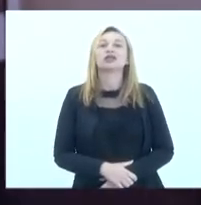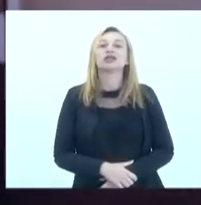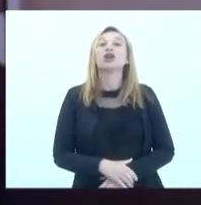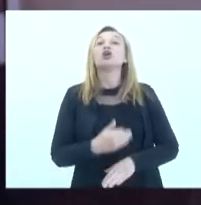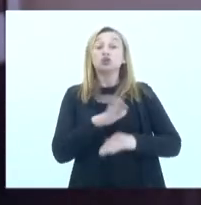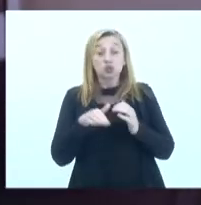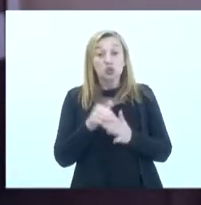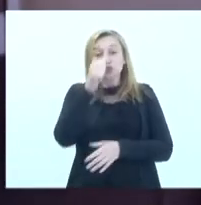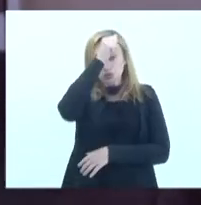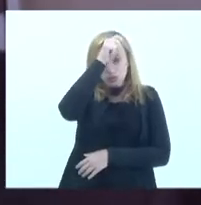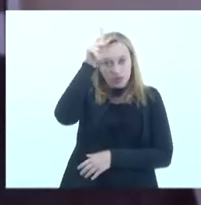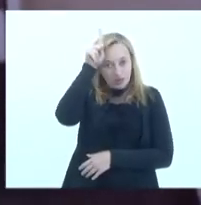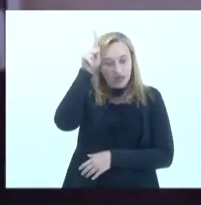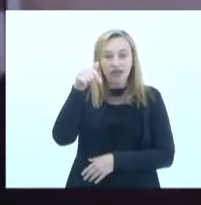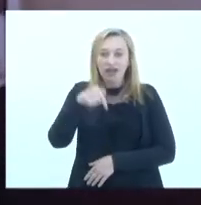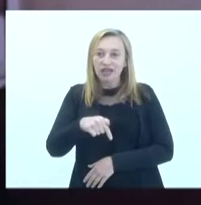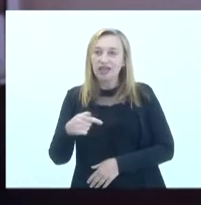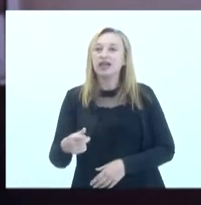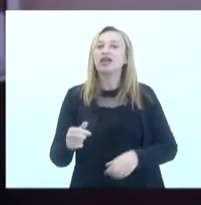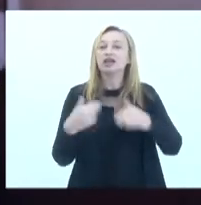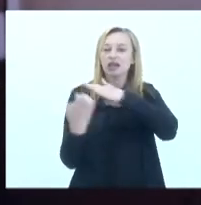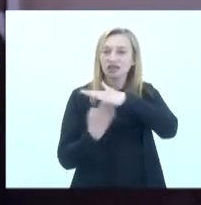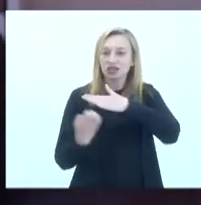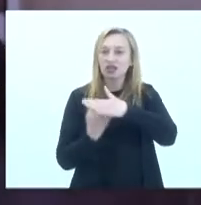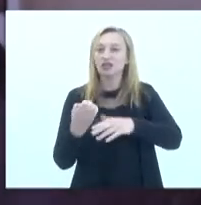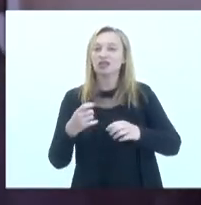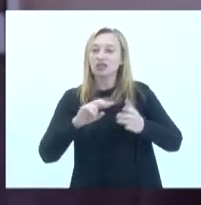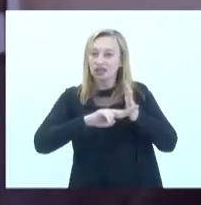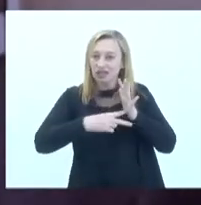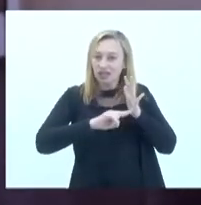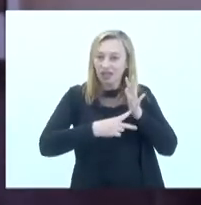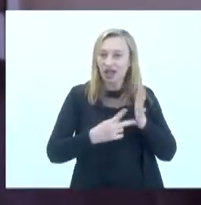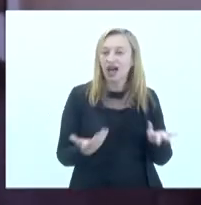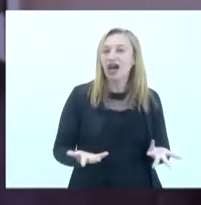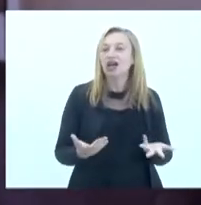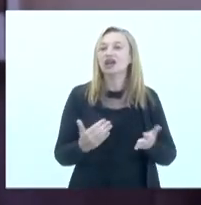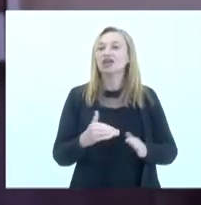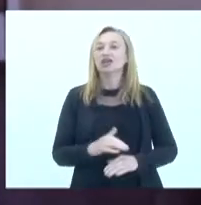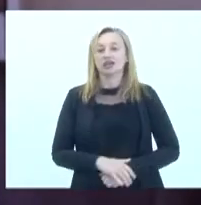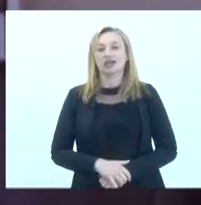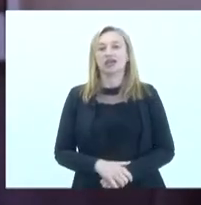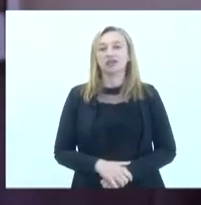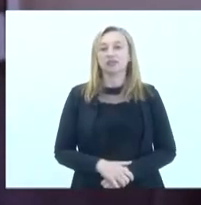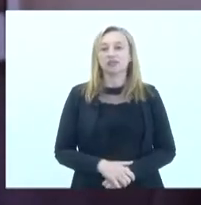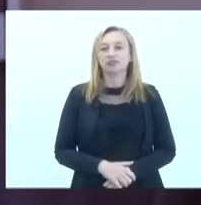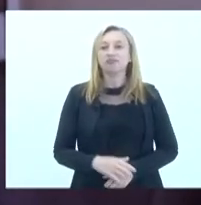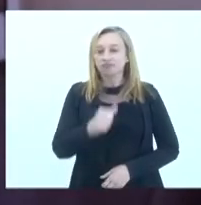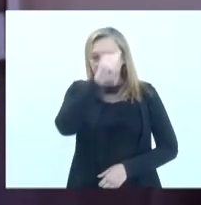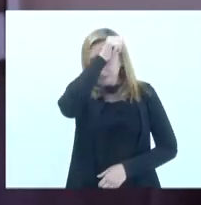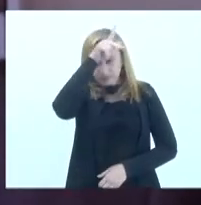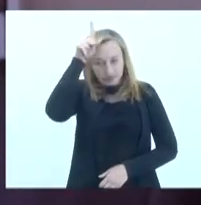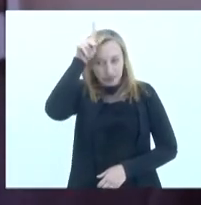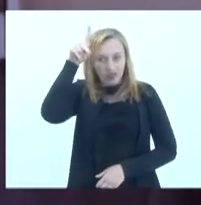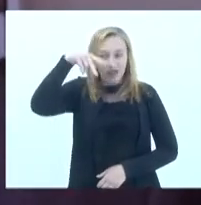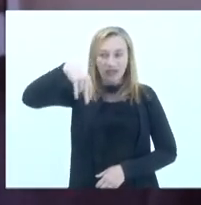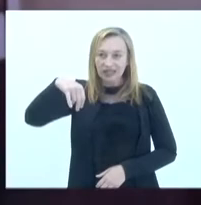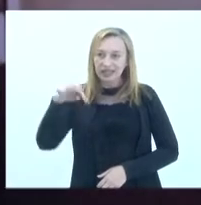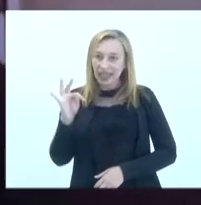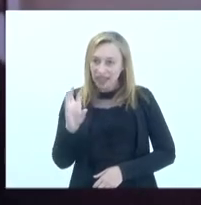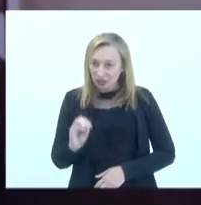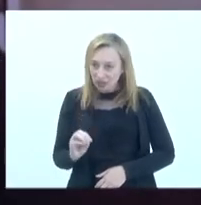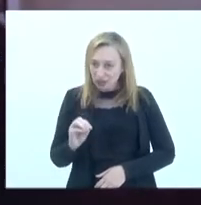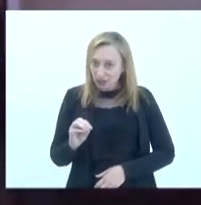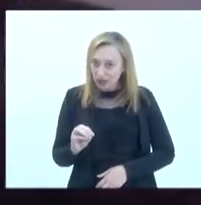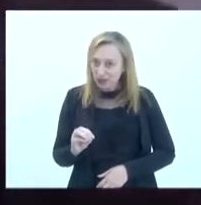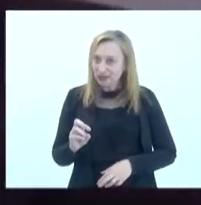todos os prefeitos aqui presentes, empresários, sindicatos. Dentre os presentes, quero cumprimentar o prefeito Antônio Neto, com quem